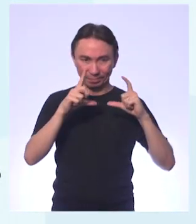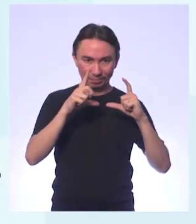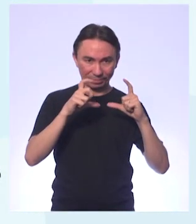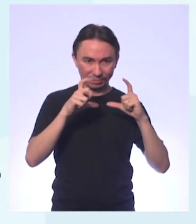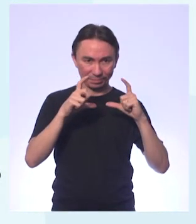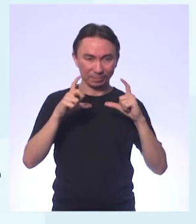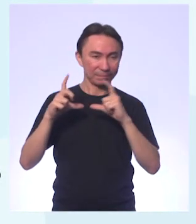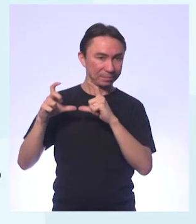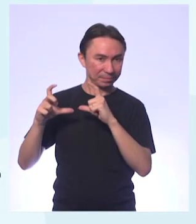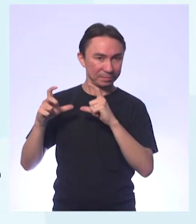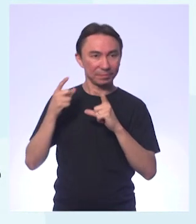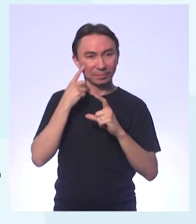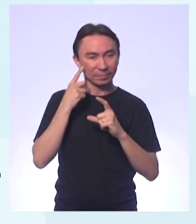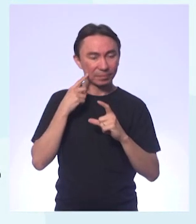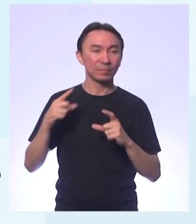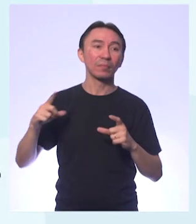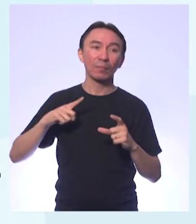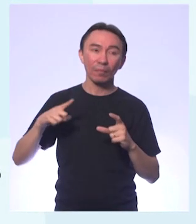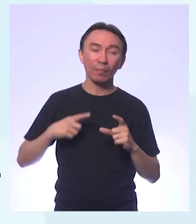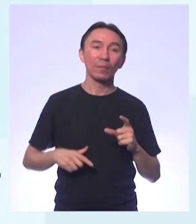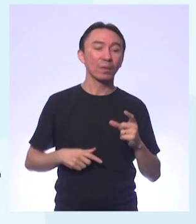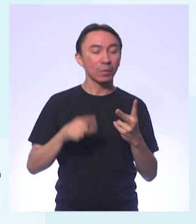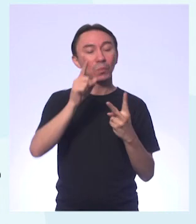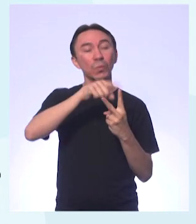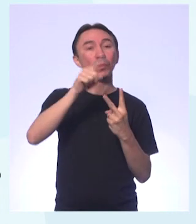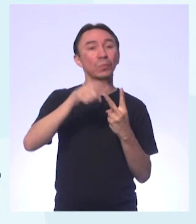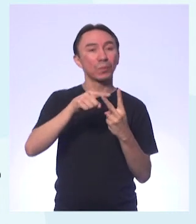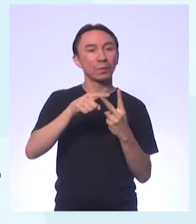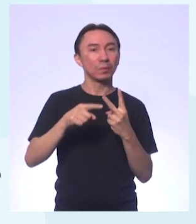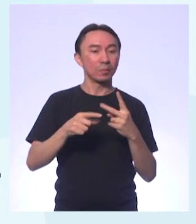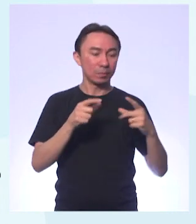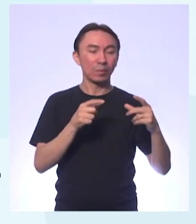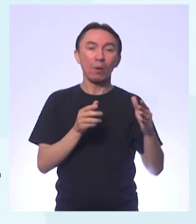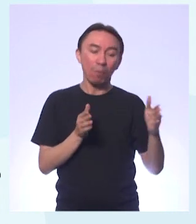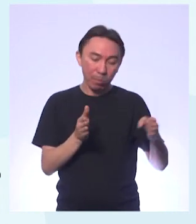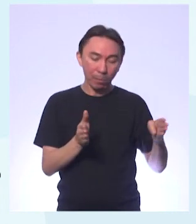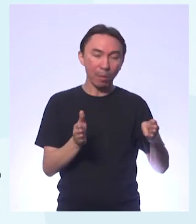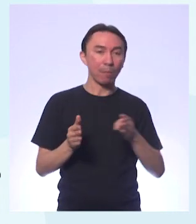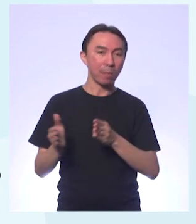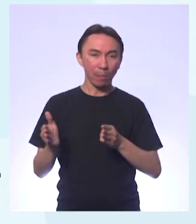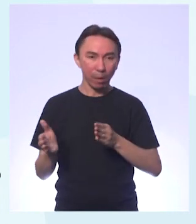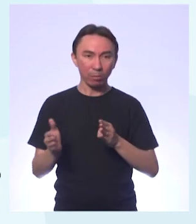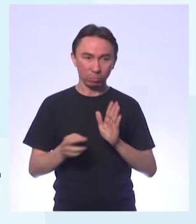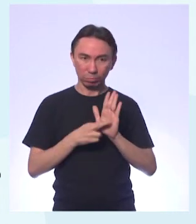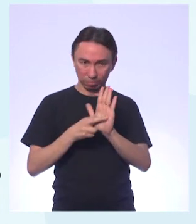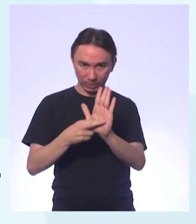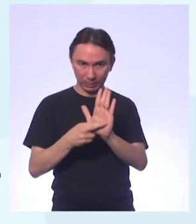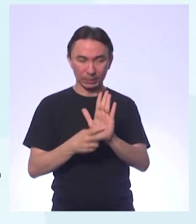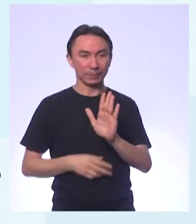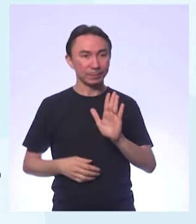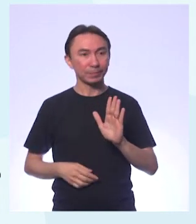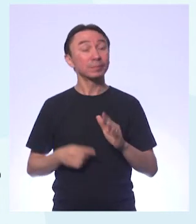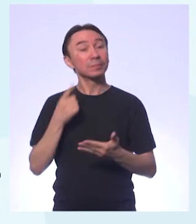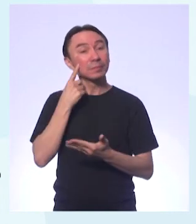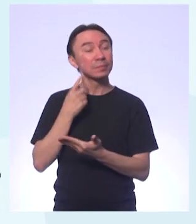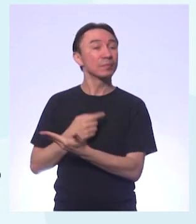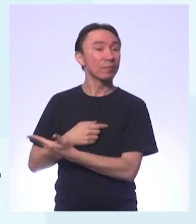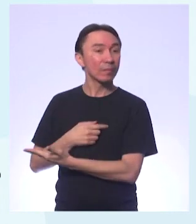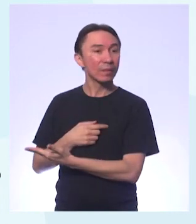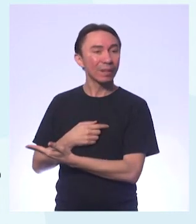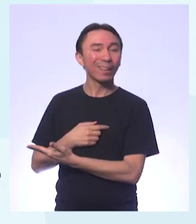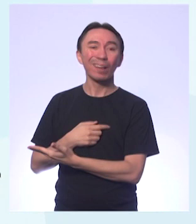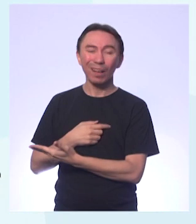imagens, elas representam dois momentos muito diferentes da história, né? Porém, temos nessas fotos a representação de um